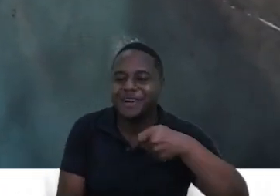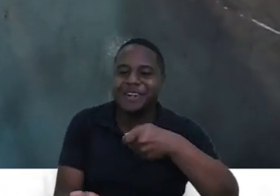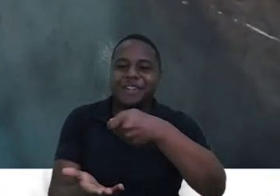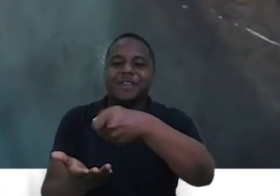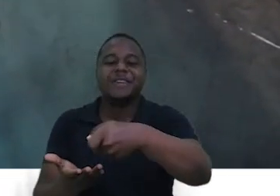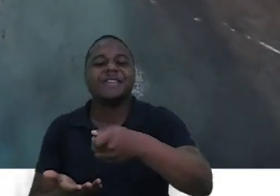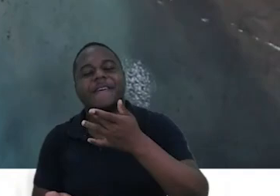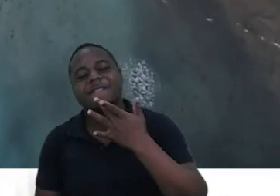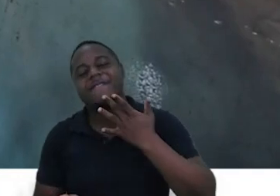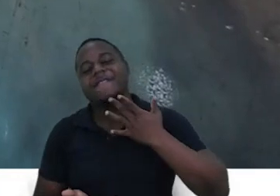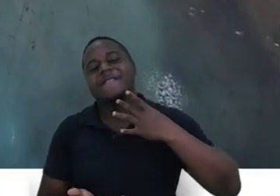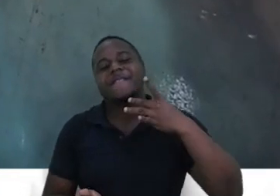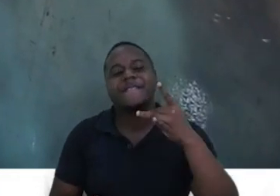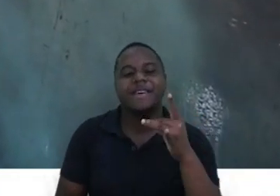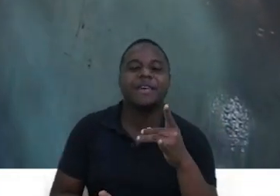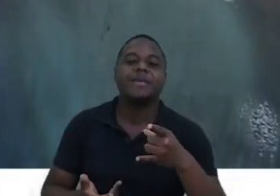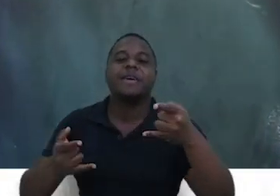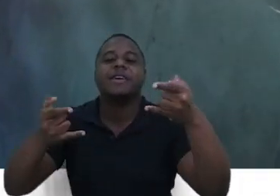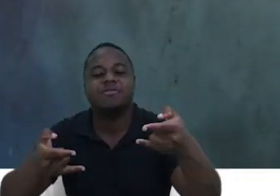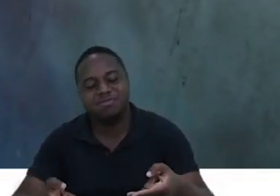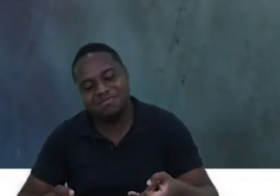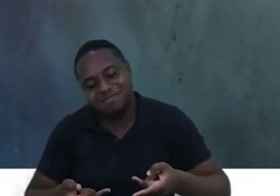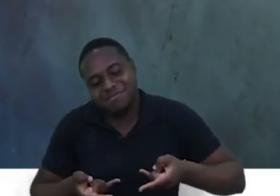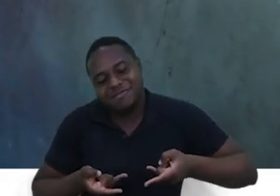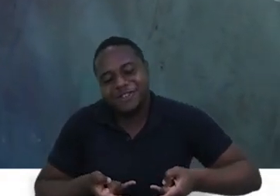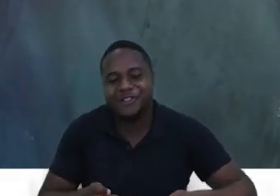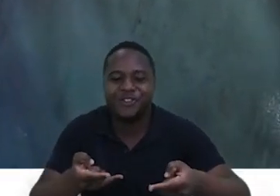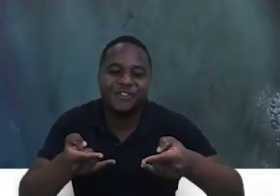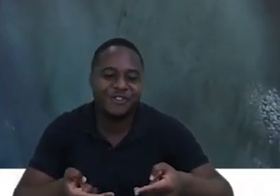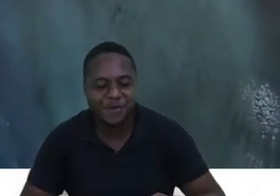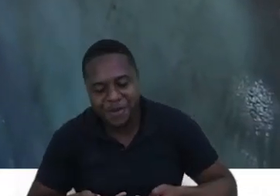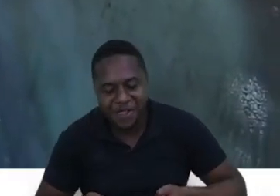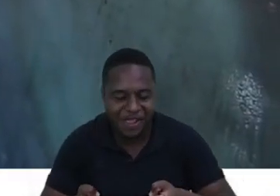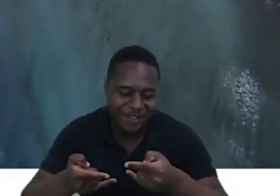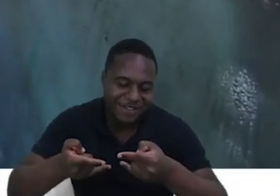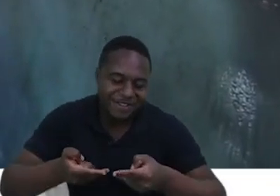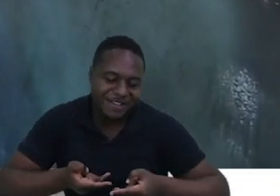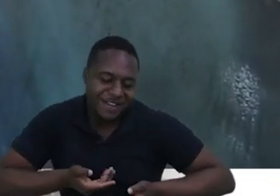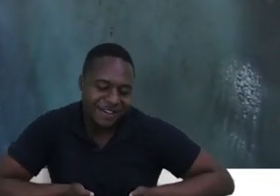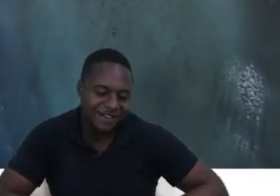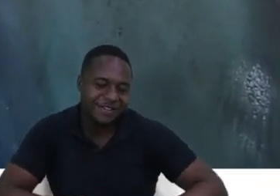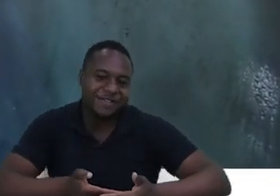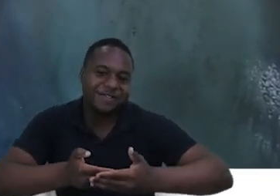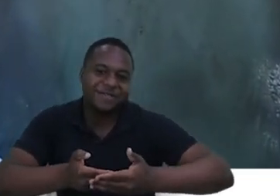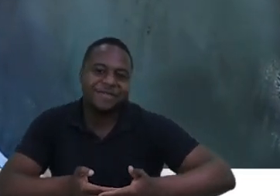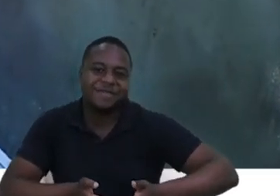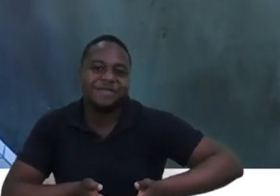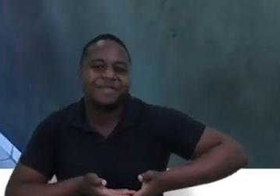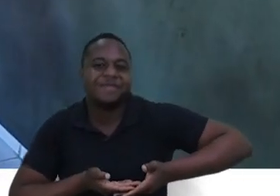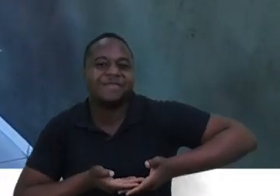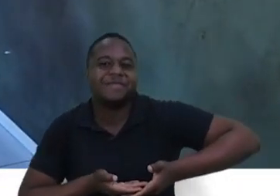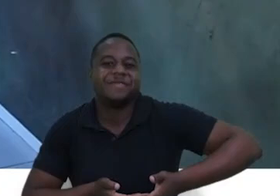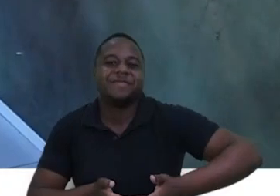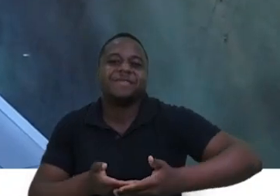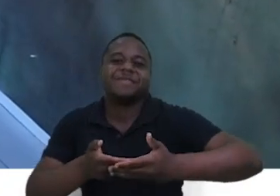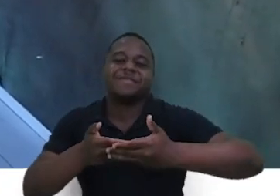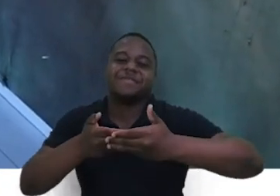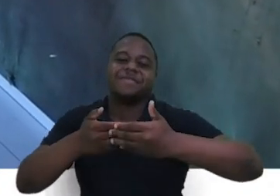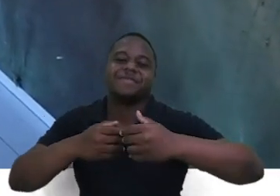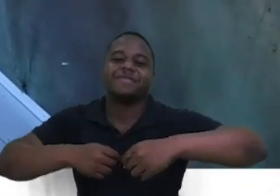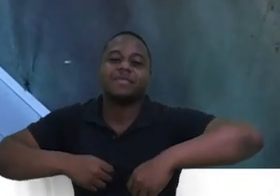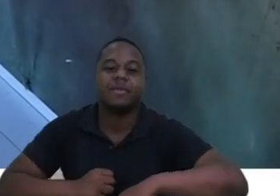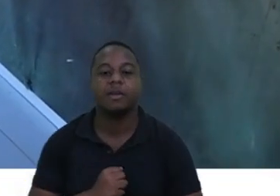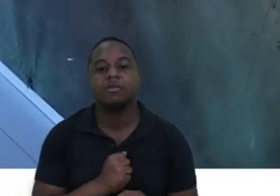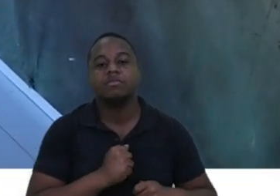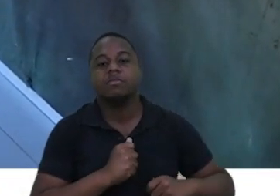boca, mato a tua sede. Armo a minha rede e vou te balançar. E vou te balançar.